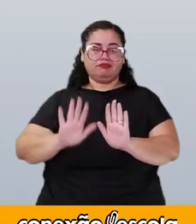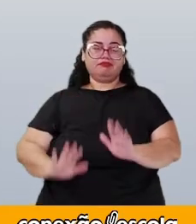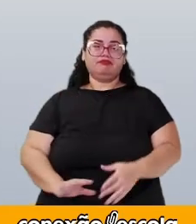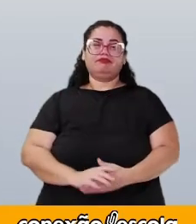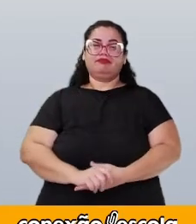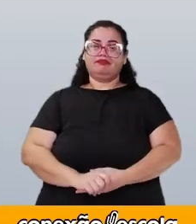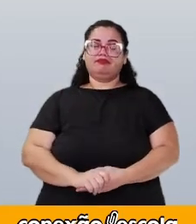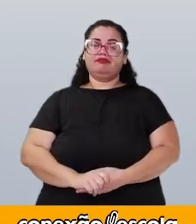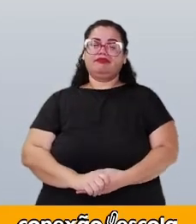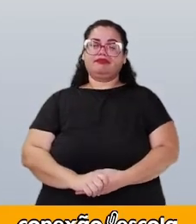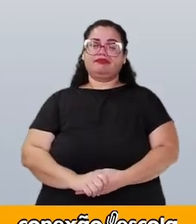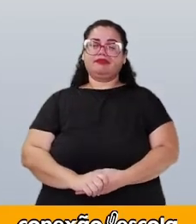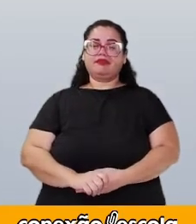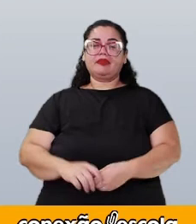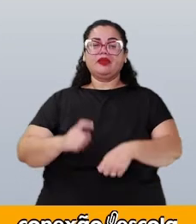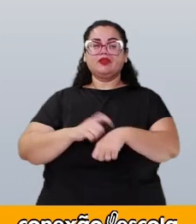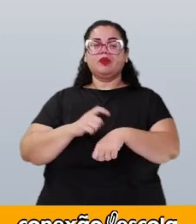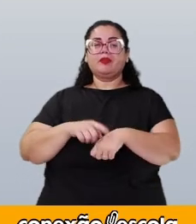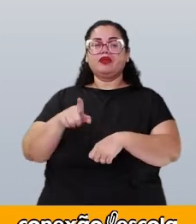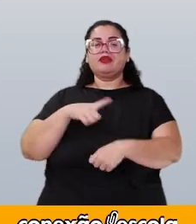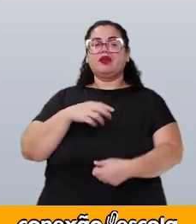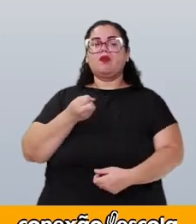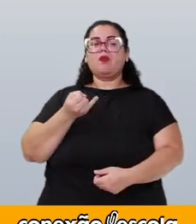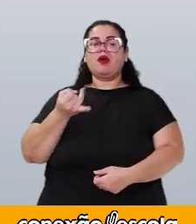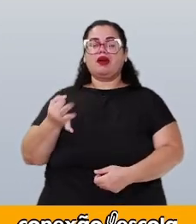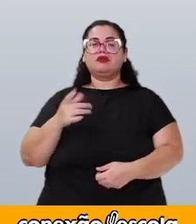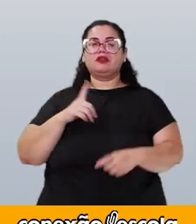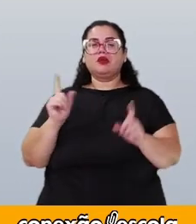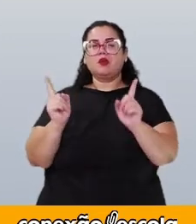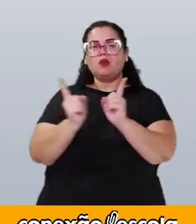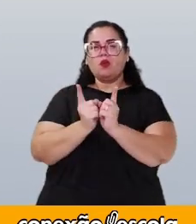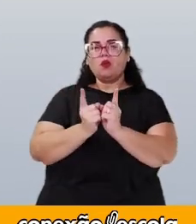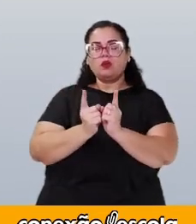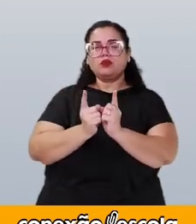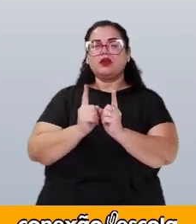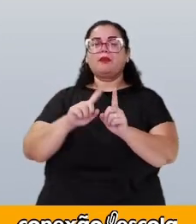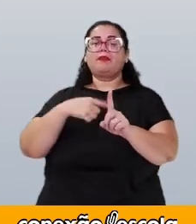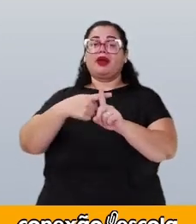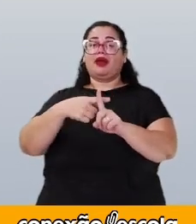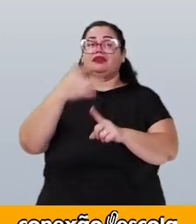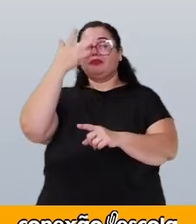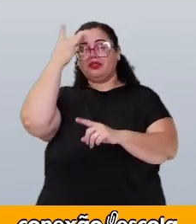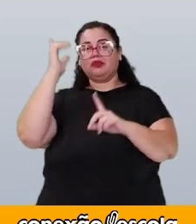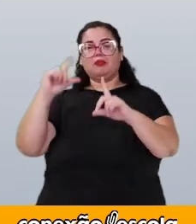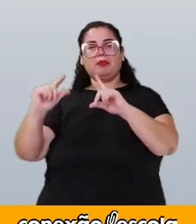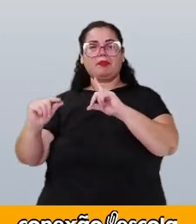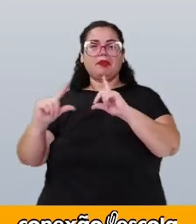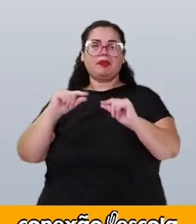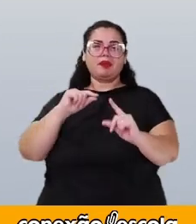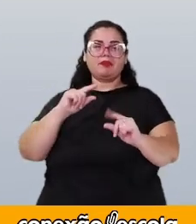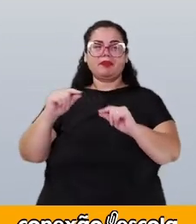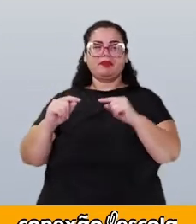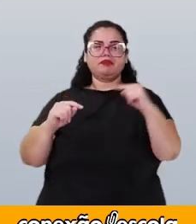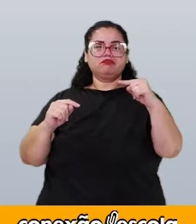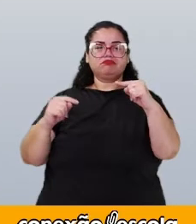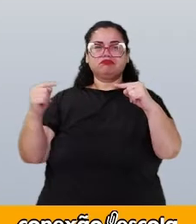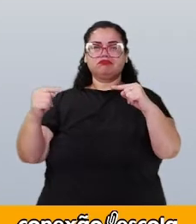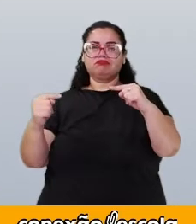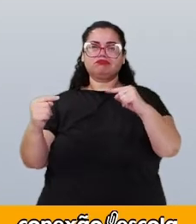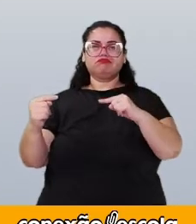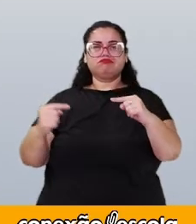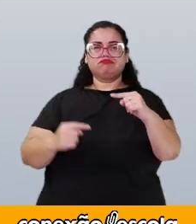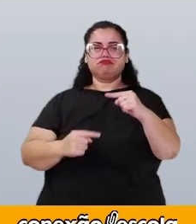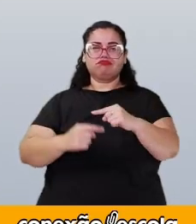Vejam aqui nesse momento quantas falas curtas, mais personagens dialogando. Quando você assiste um filme,